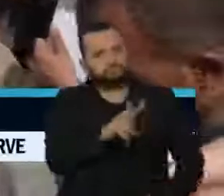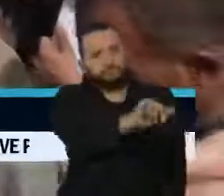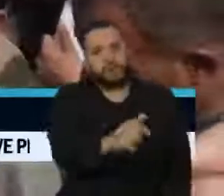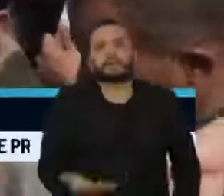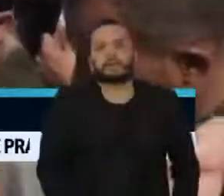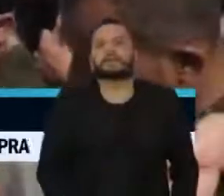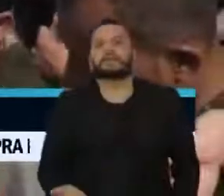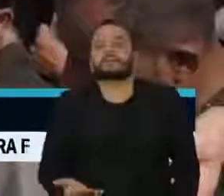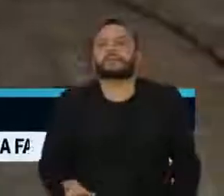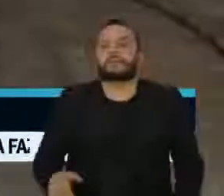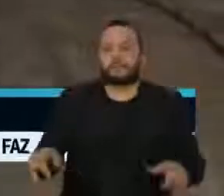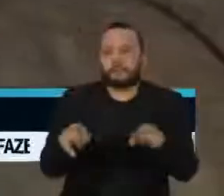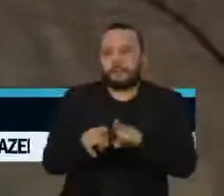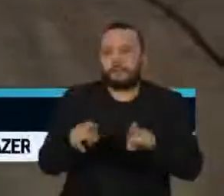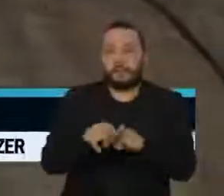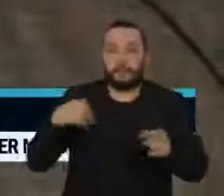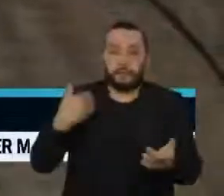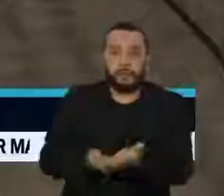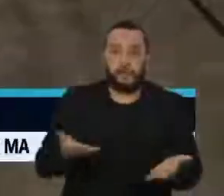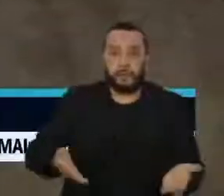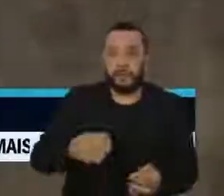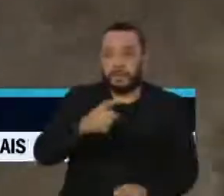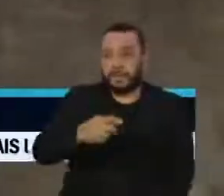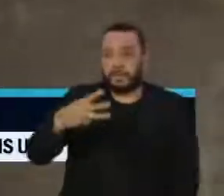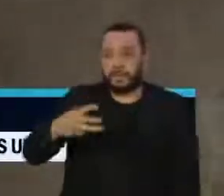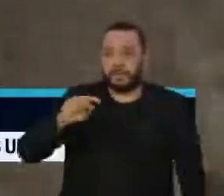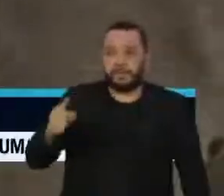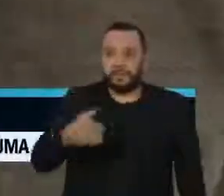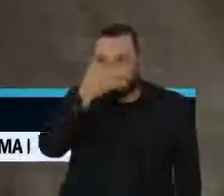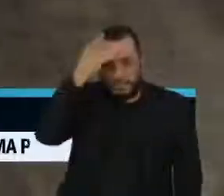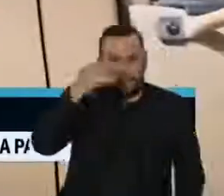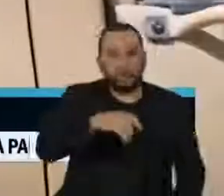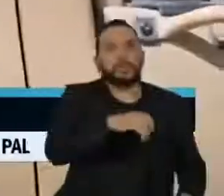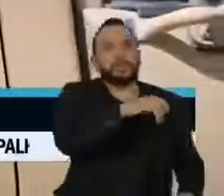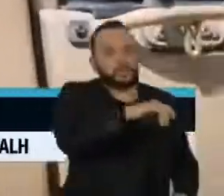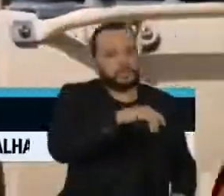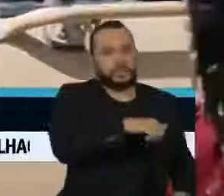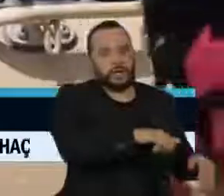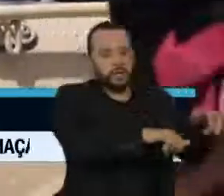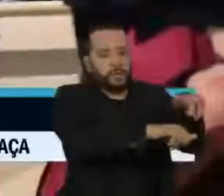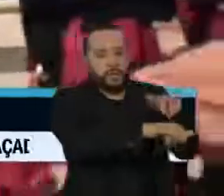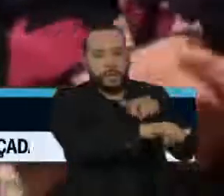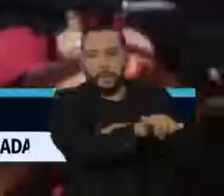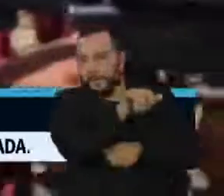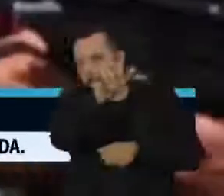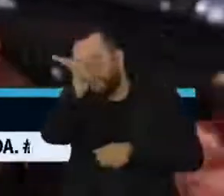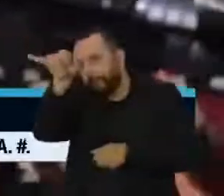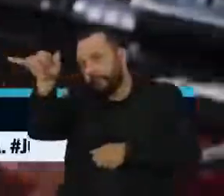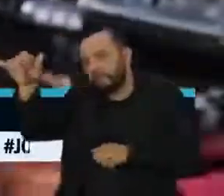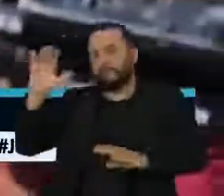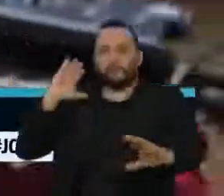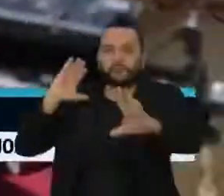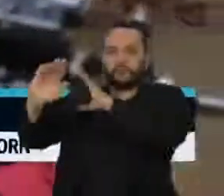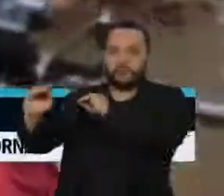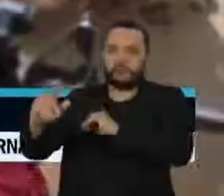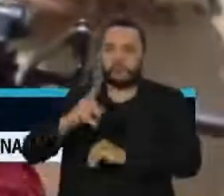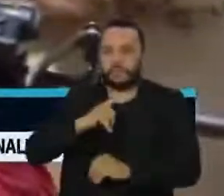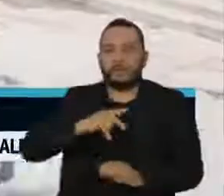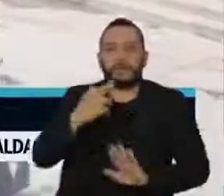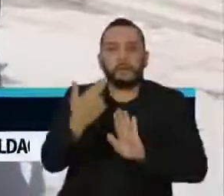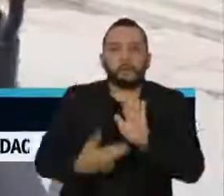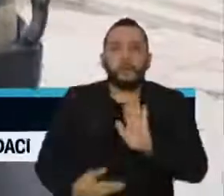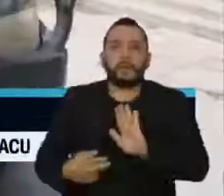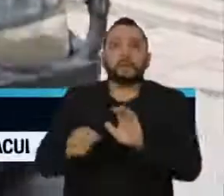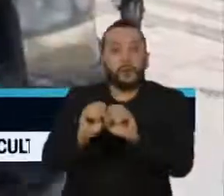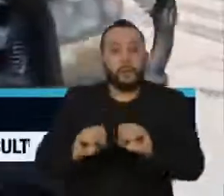Segundo o presidente, até agora 13 mil pessoas já foram retiradas do país. Um relatório produzido para as Nações Unidas mostrou que os